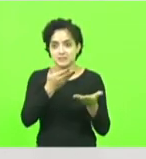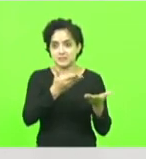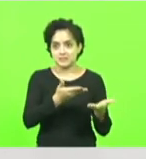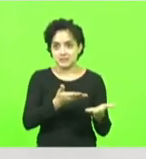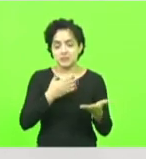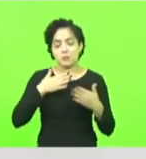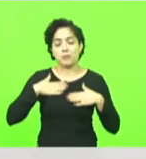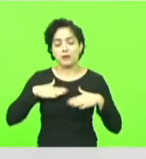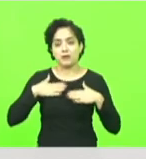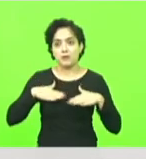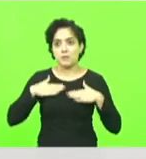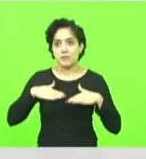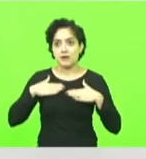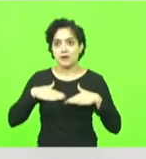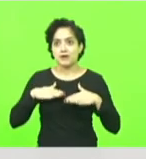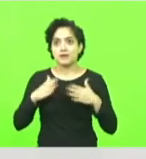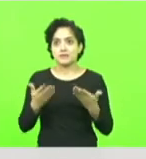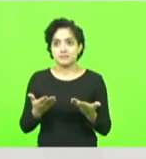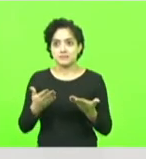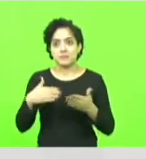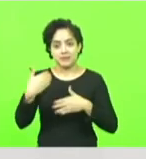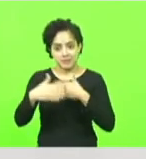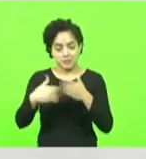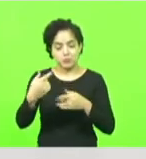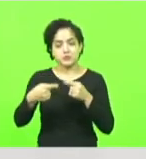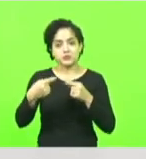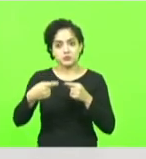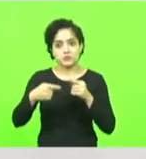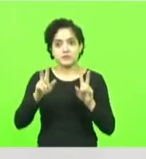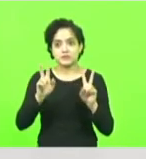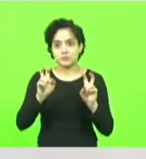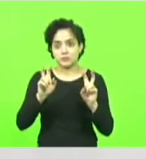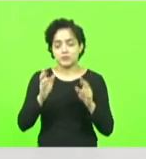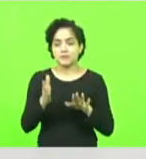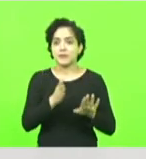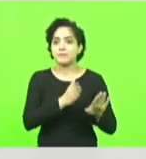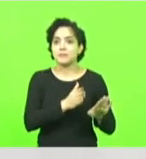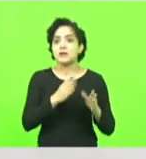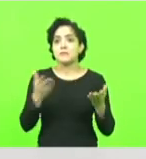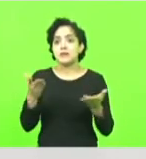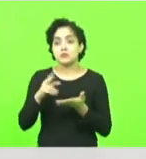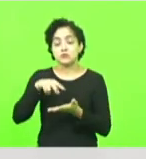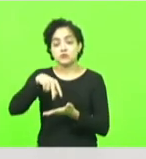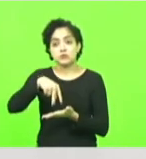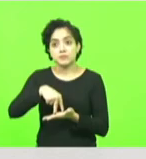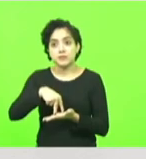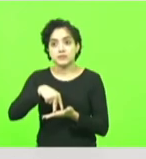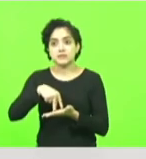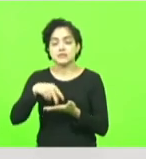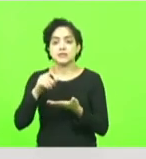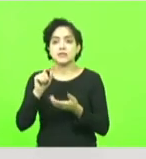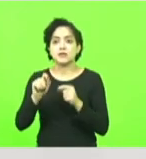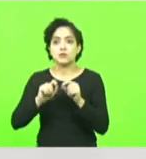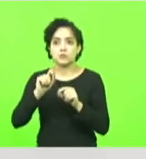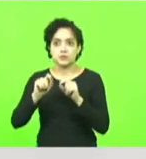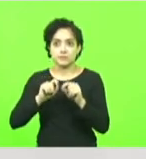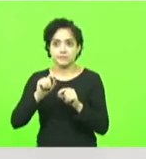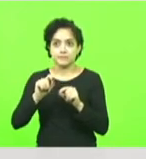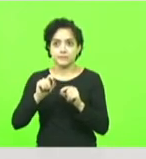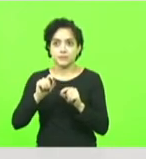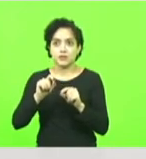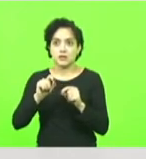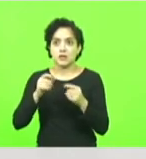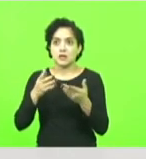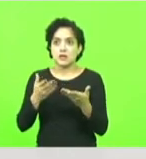para o homem, para dar uma acalmada nele, para depois nós conversar sobre o tema. Mas o que me traz aqui, senhoras e senhores, eu